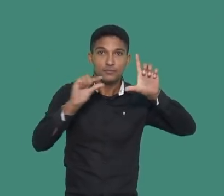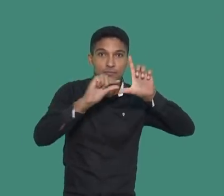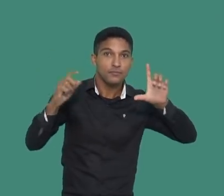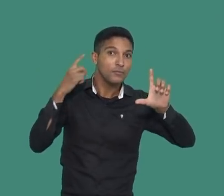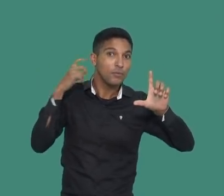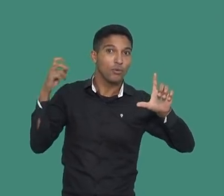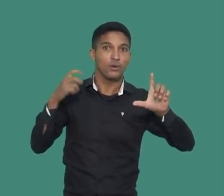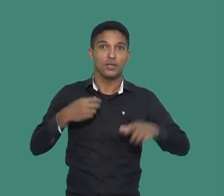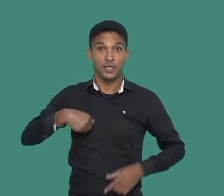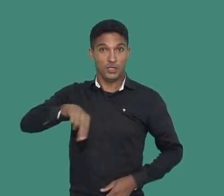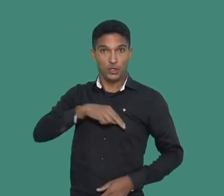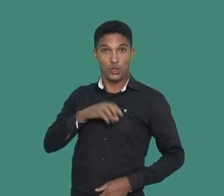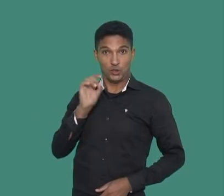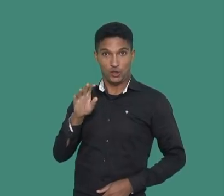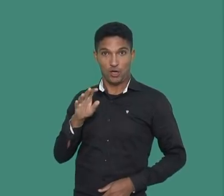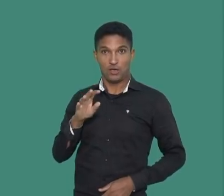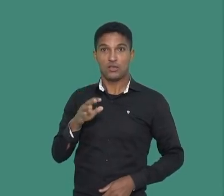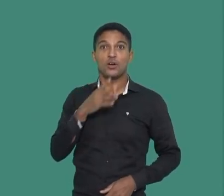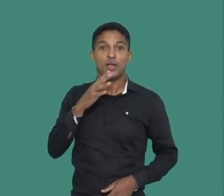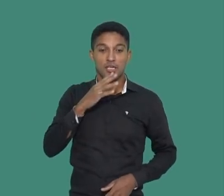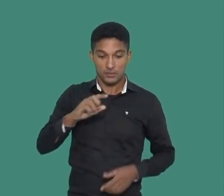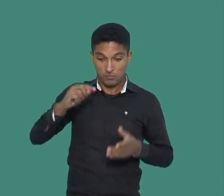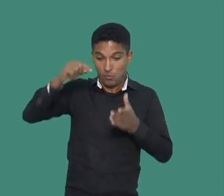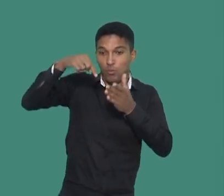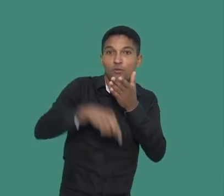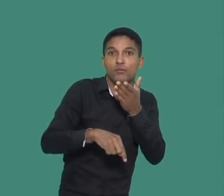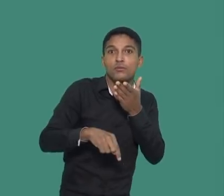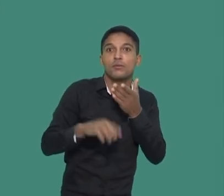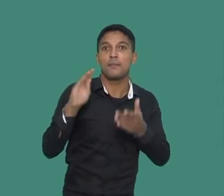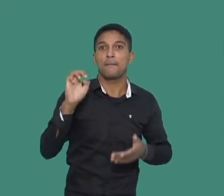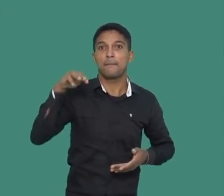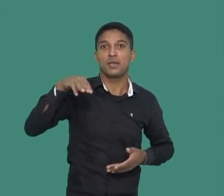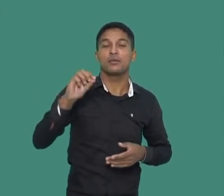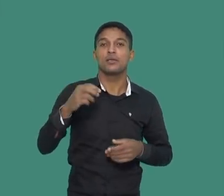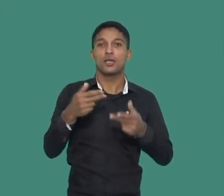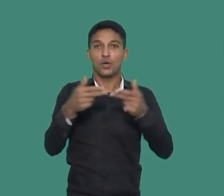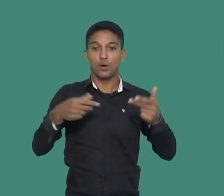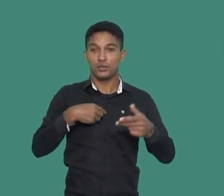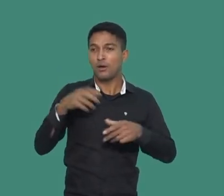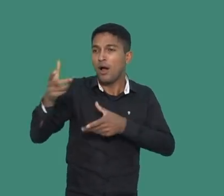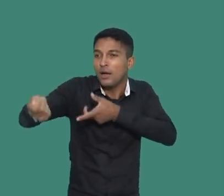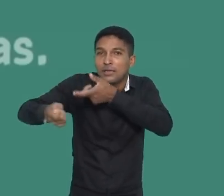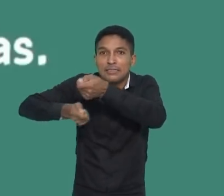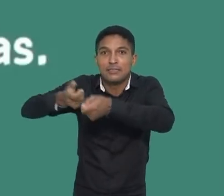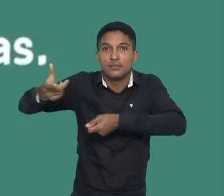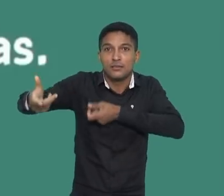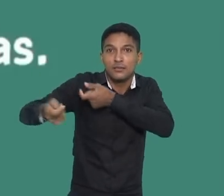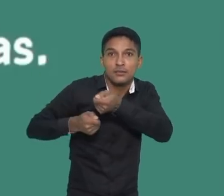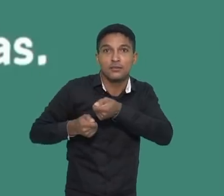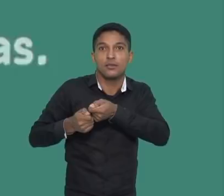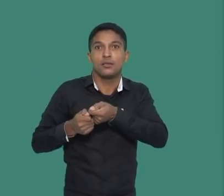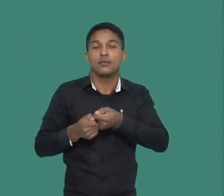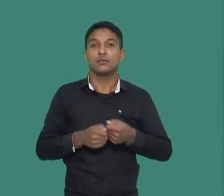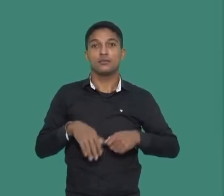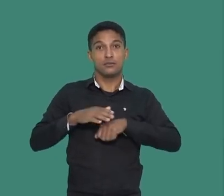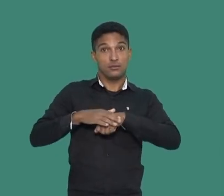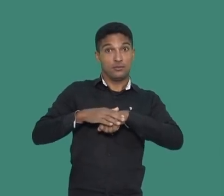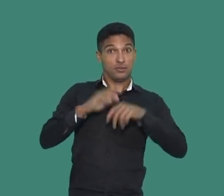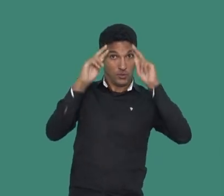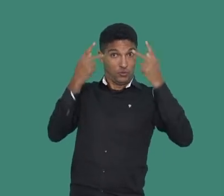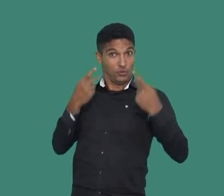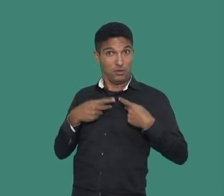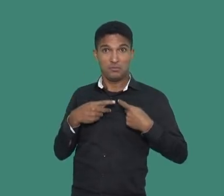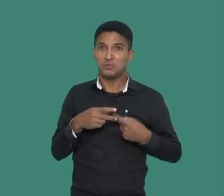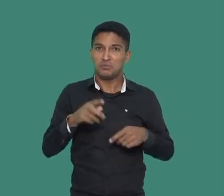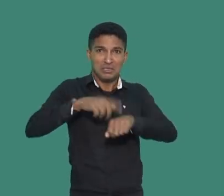A gente só conhece bem as coisas que cativou. Os homens não têm mais tempo de conhecer coisa alguma. Compram tudo pronto nas lojas. Mas